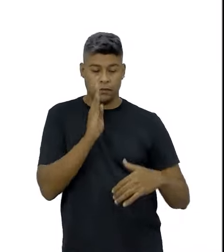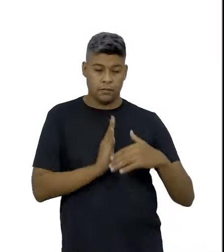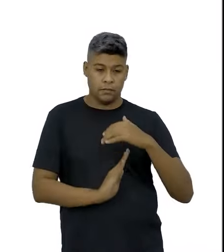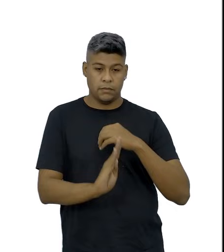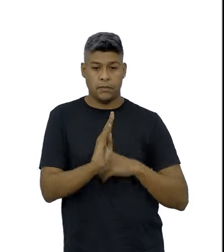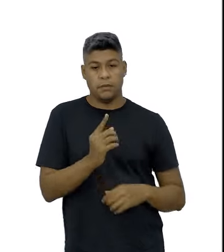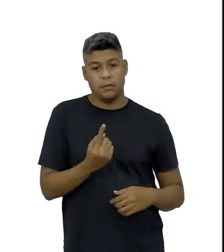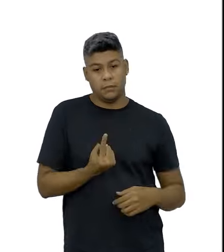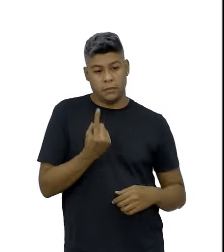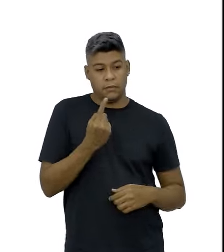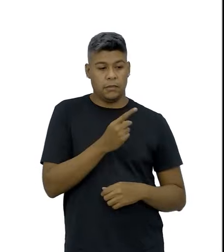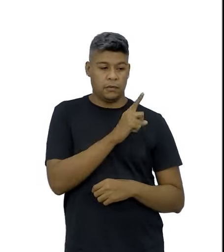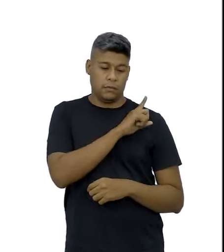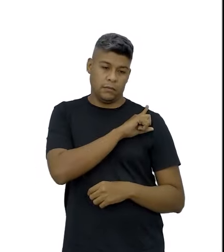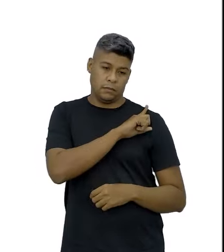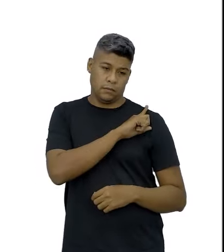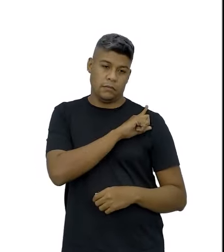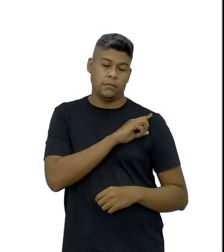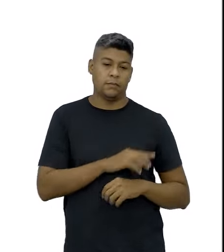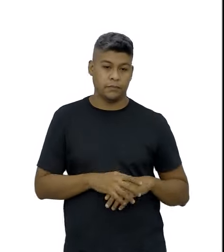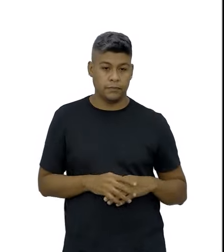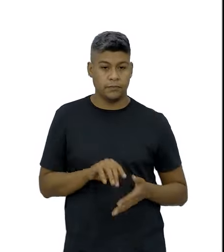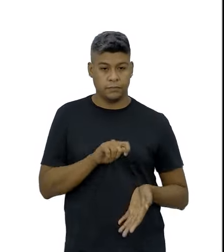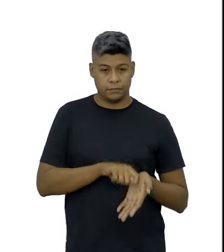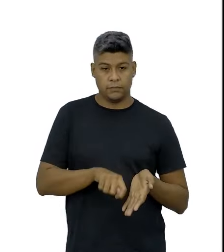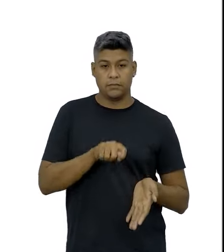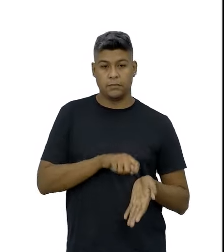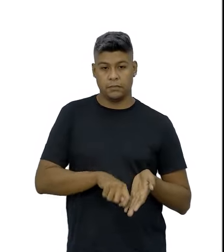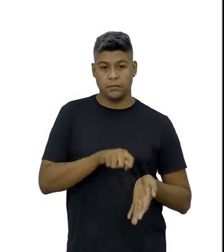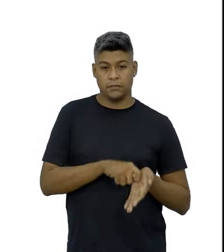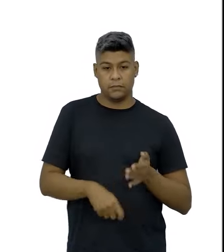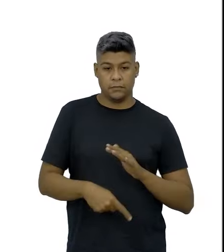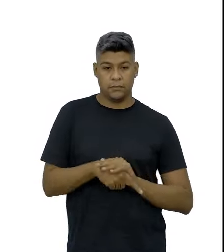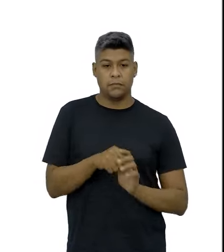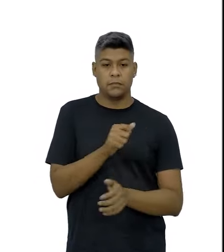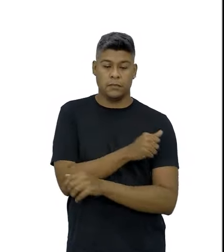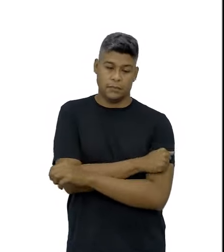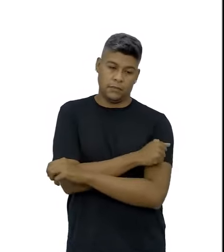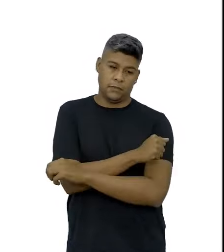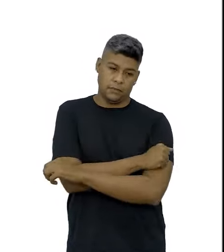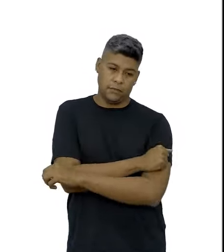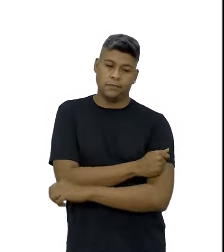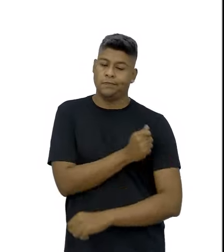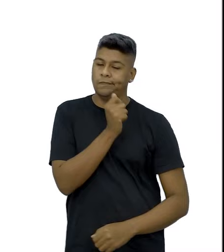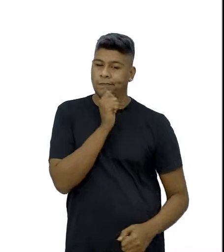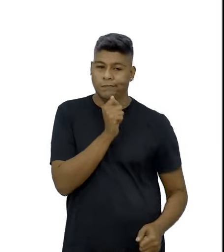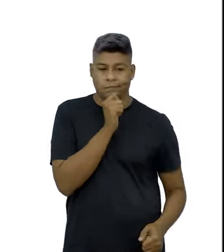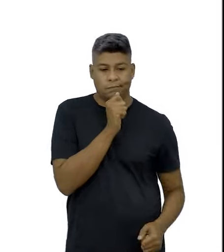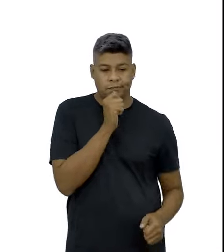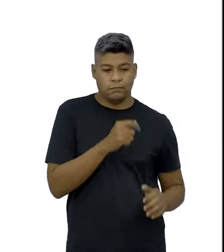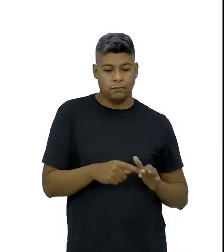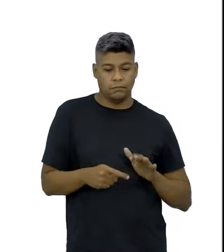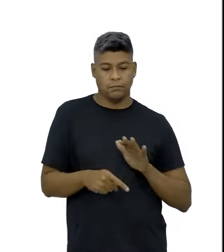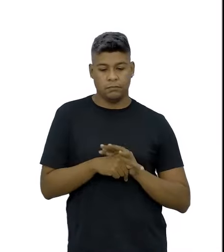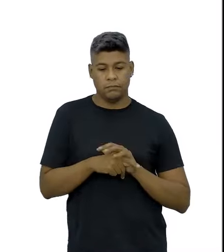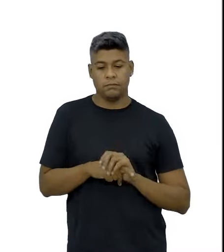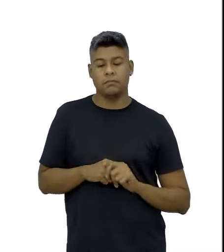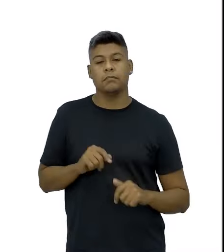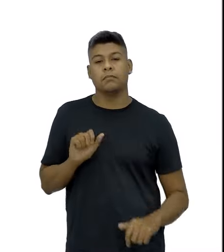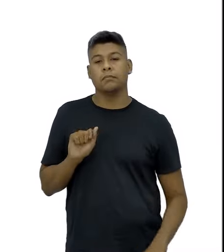ano, quando a maioria, né, das escritas dos nossos estudantes ainda não seguia por uma hipótese